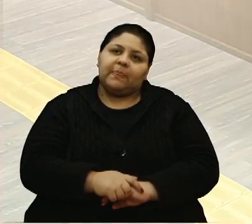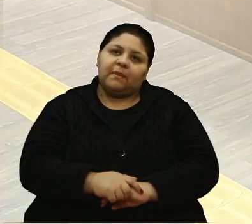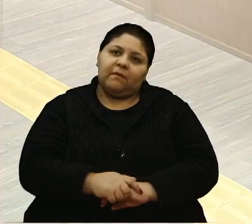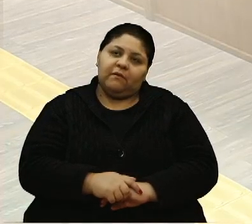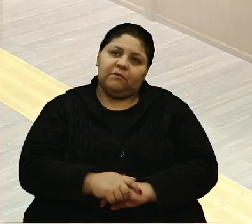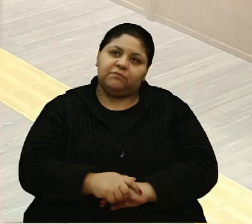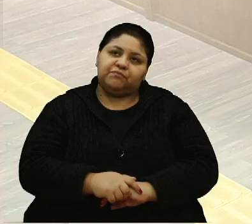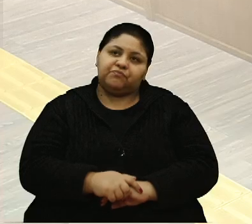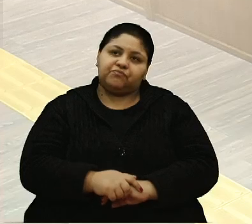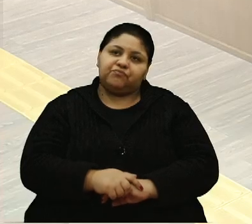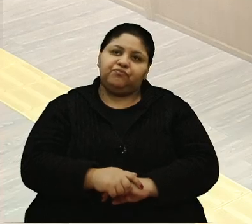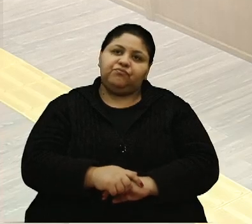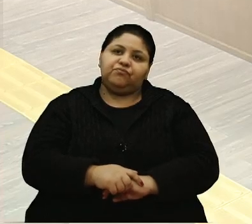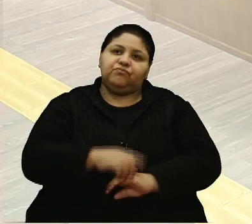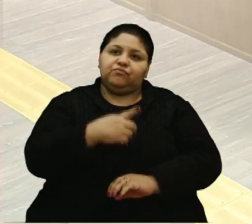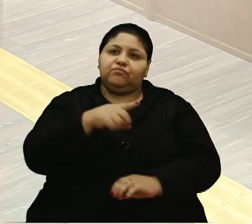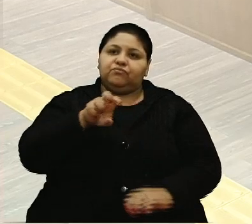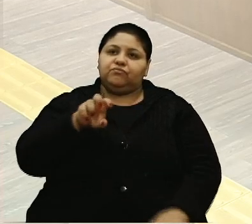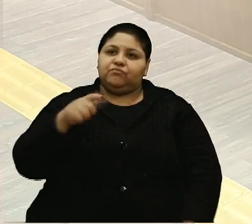Parecer